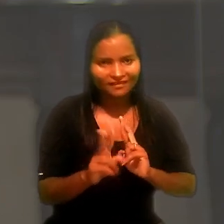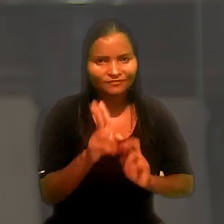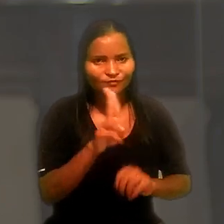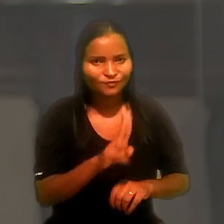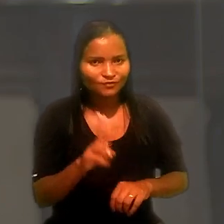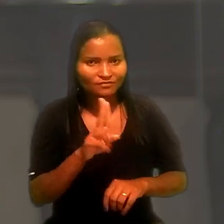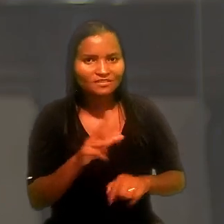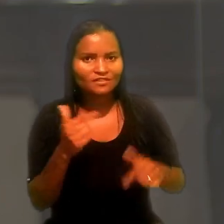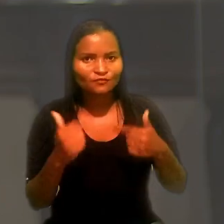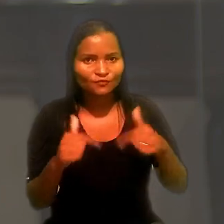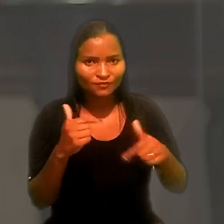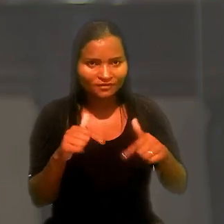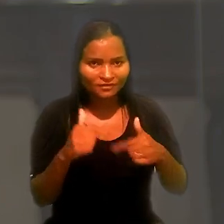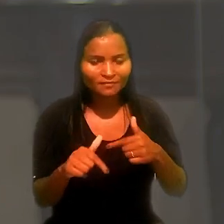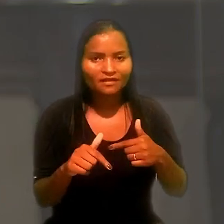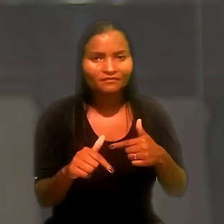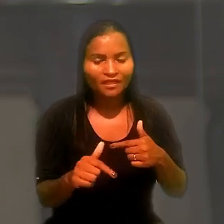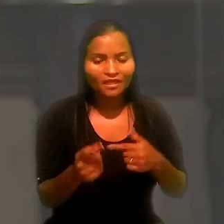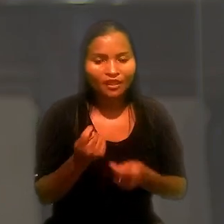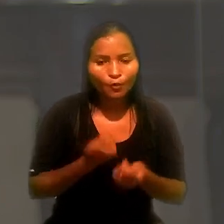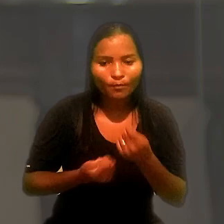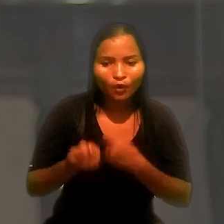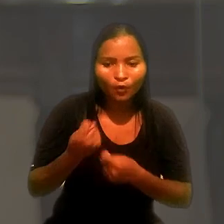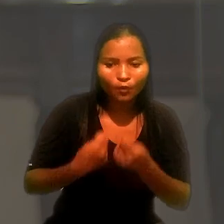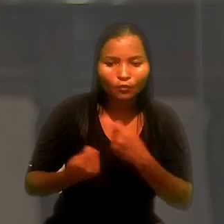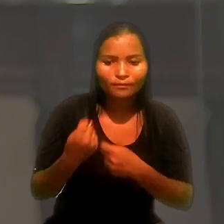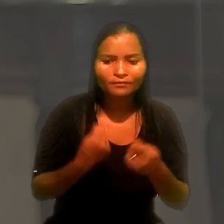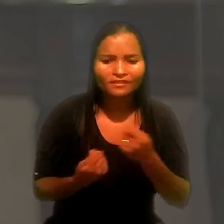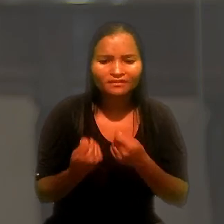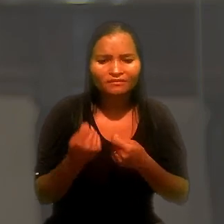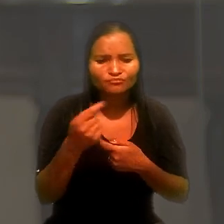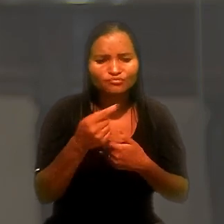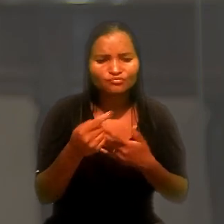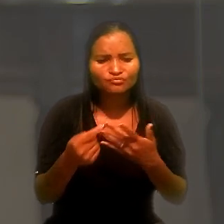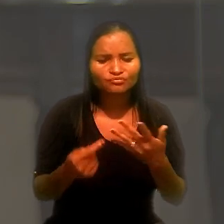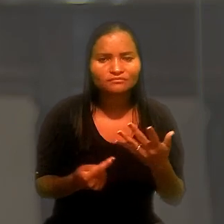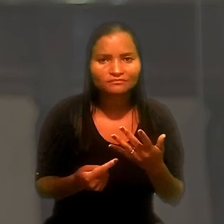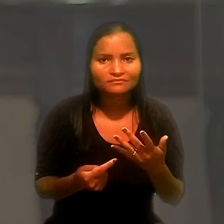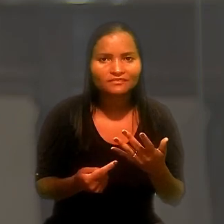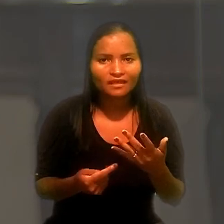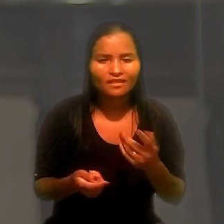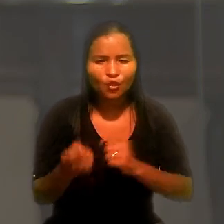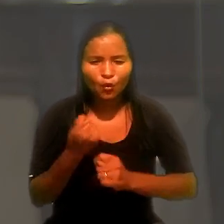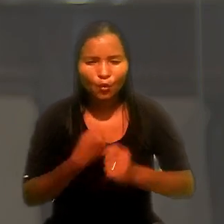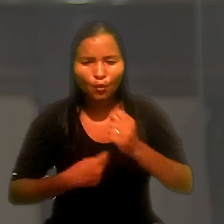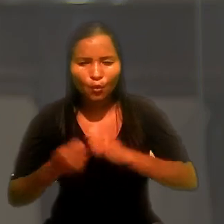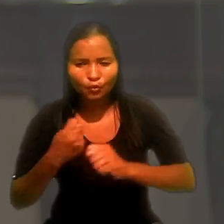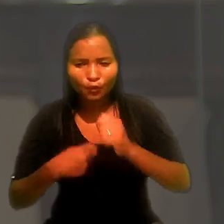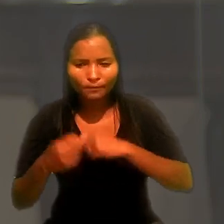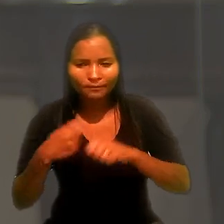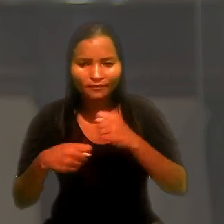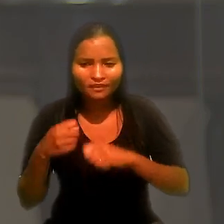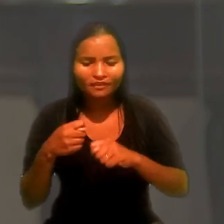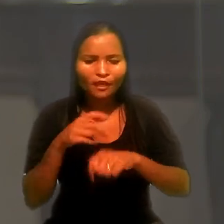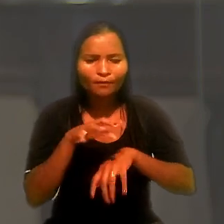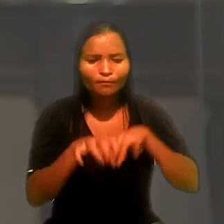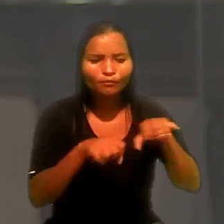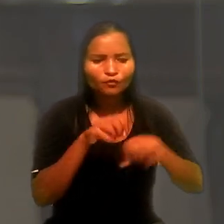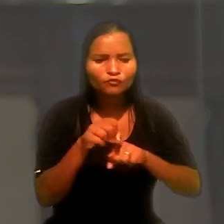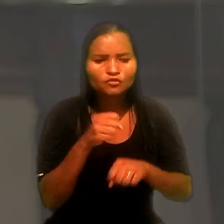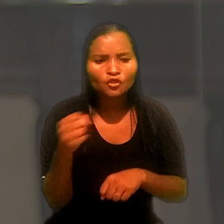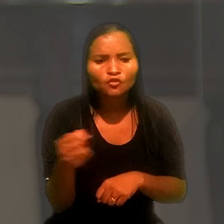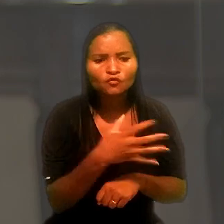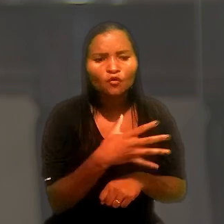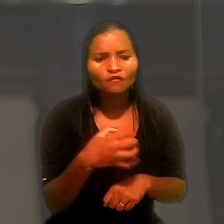trabalho. Em uma economia que é muito diversificada, em uma economia que busca